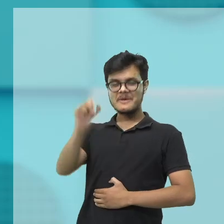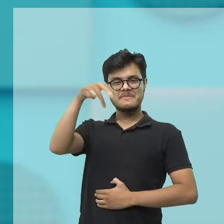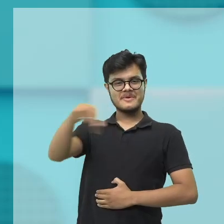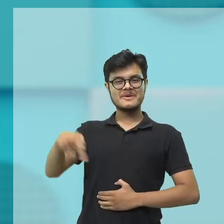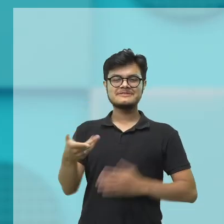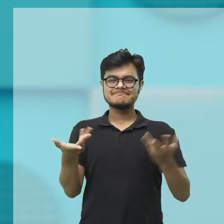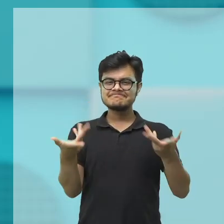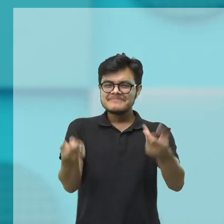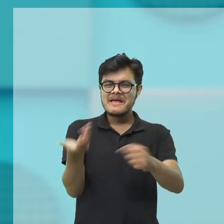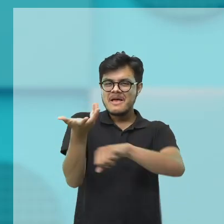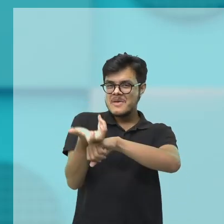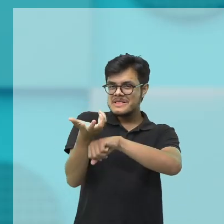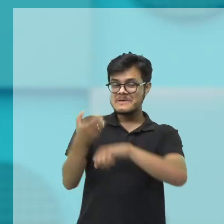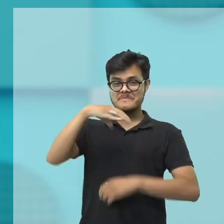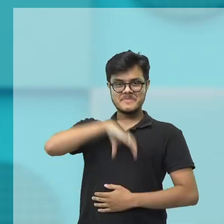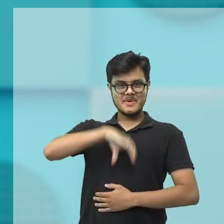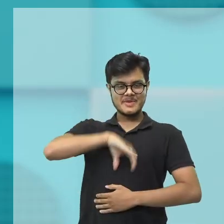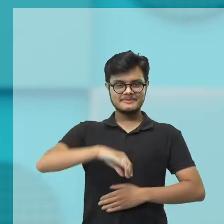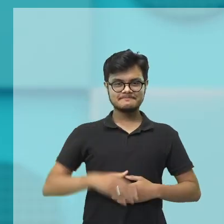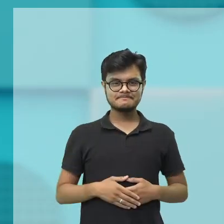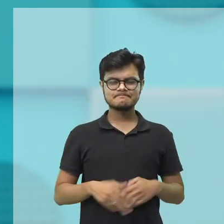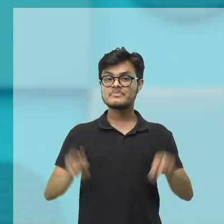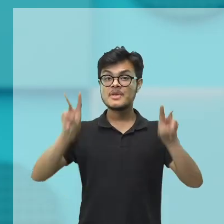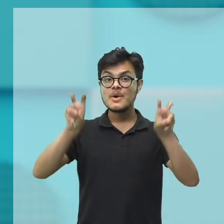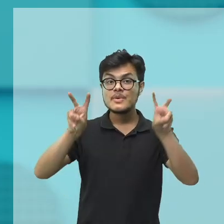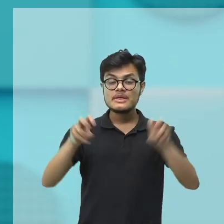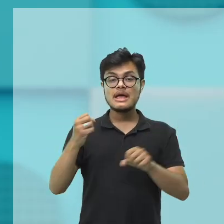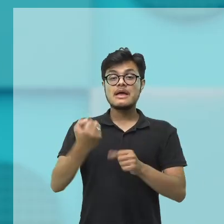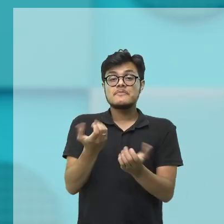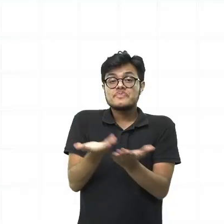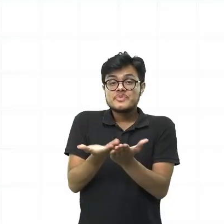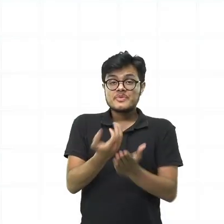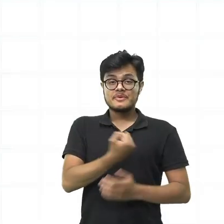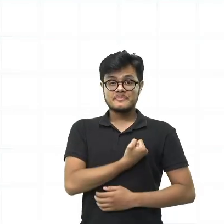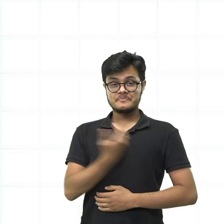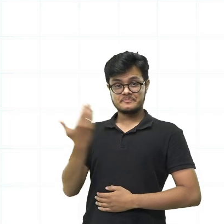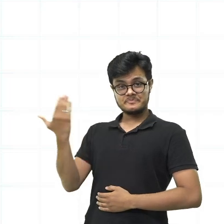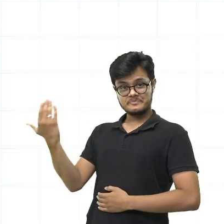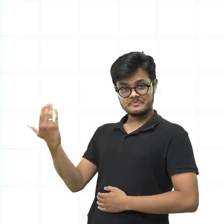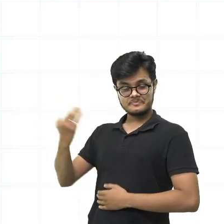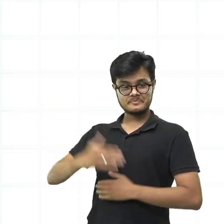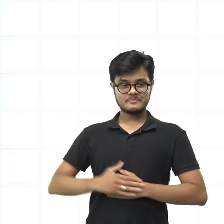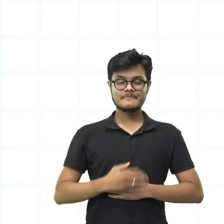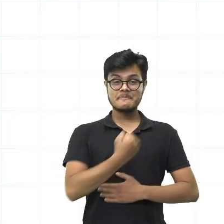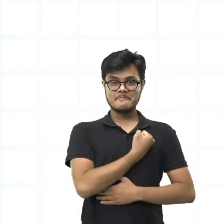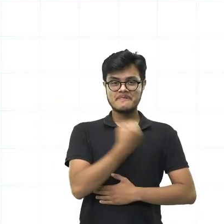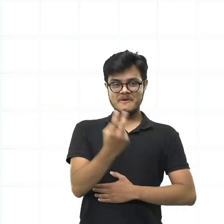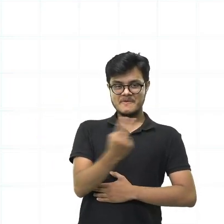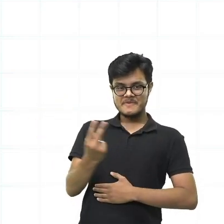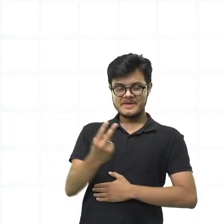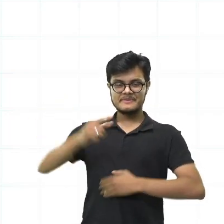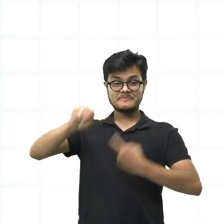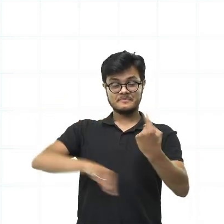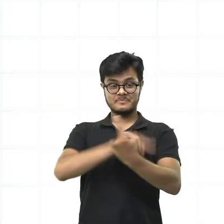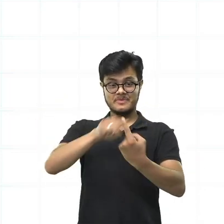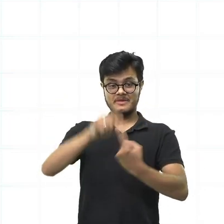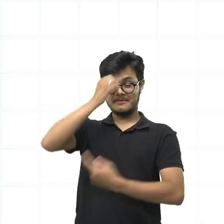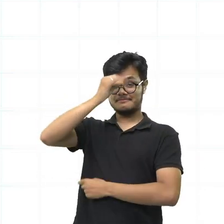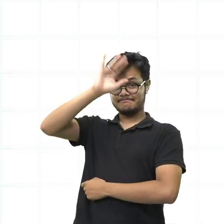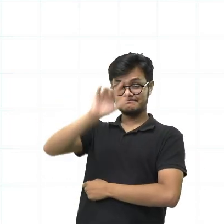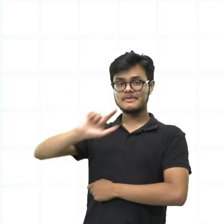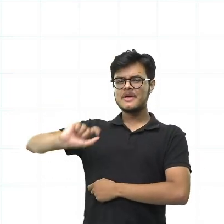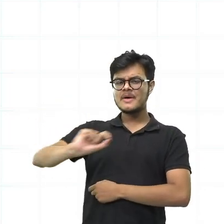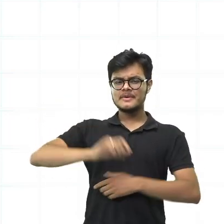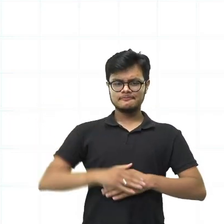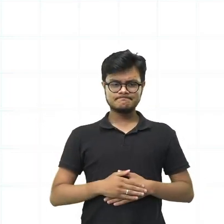deste maravilhoso componente. Vamos ver o que teremos na nossa aula de hoje. Aula de número 22, objeto de